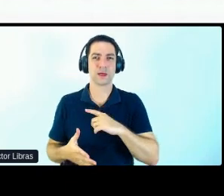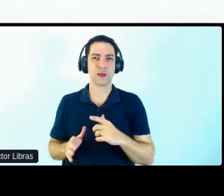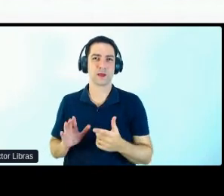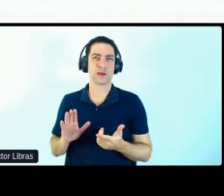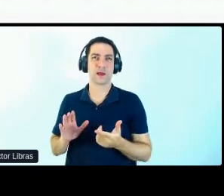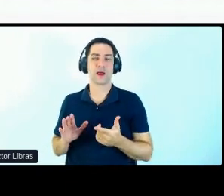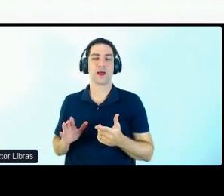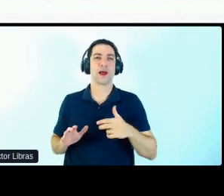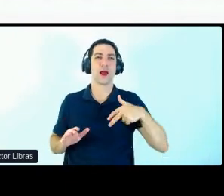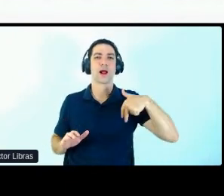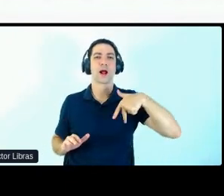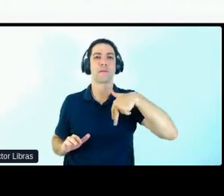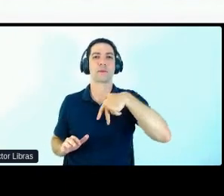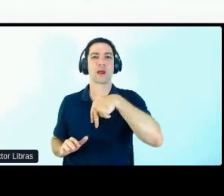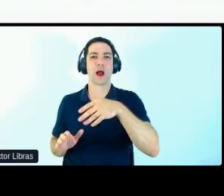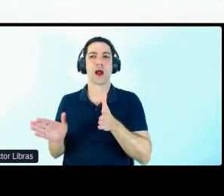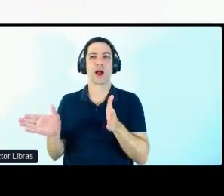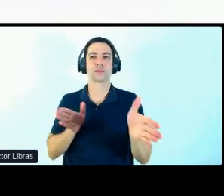isso